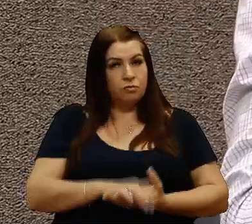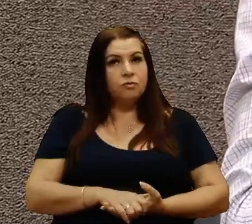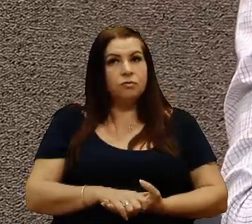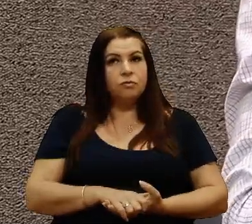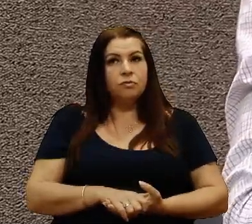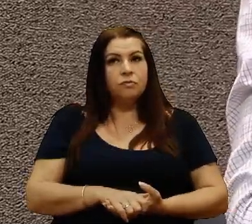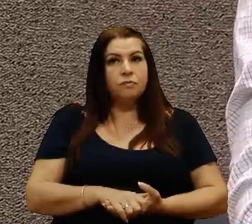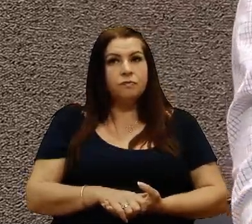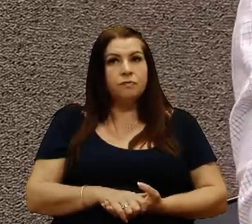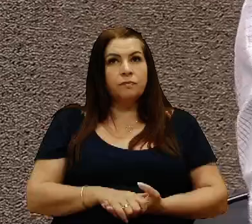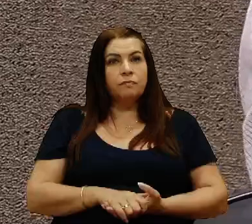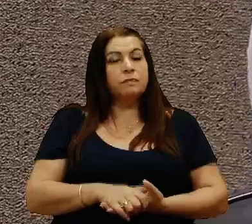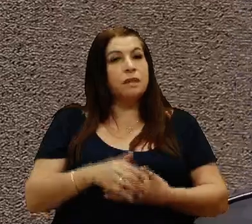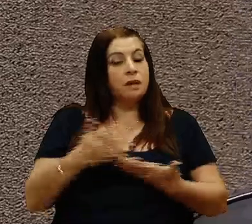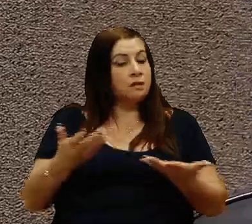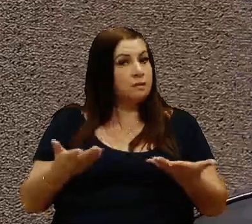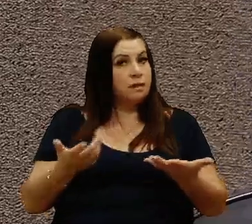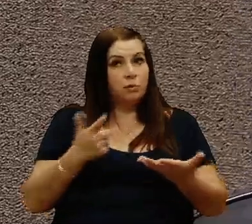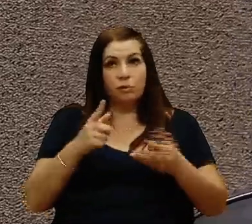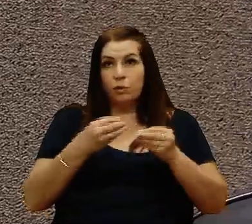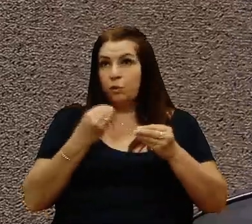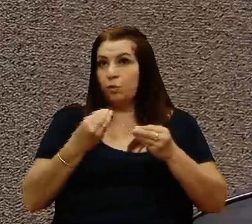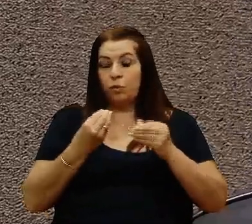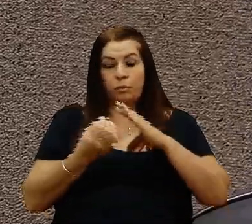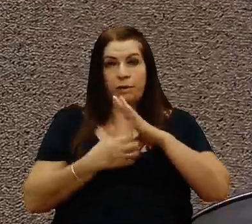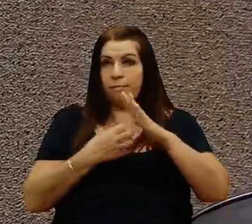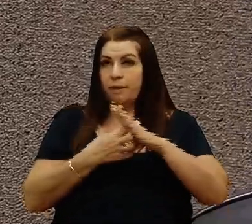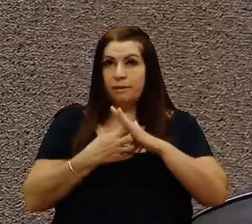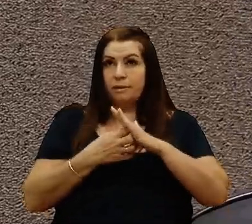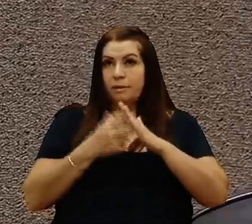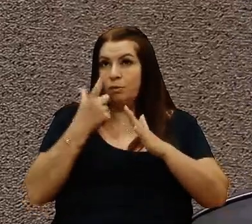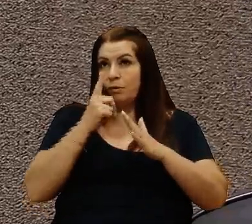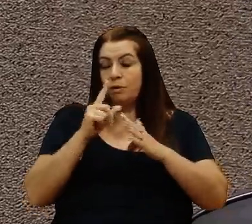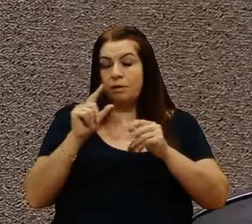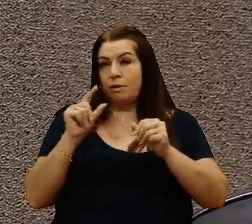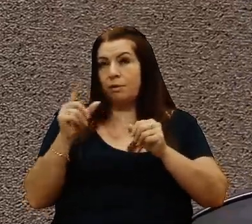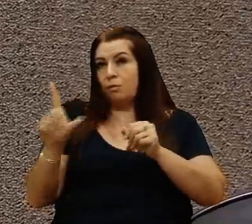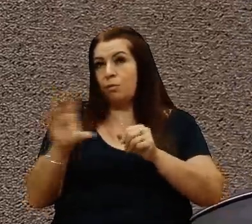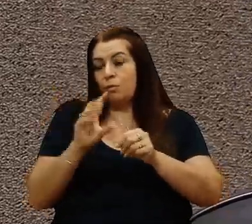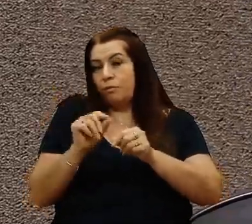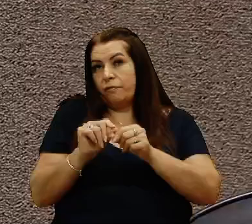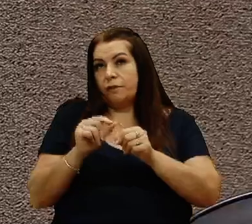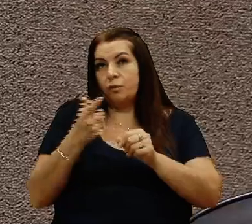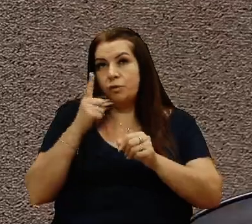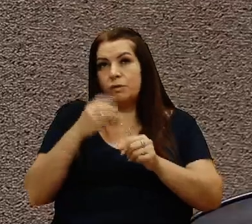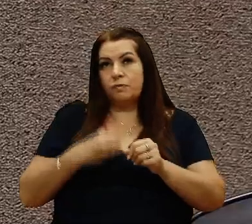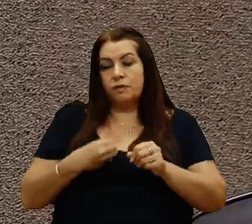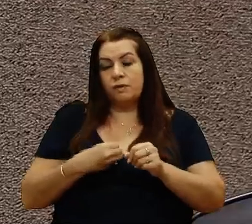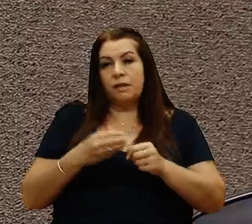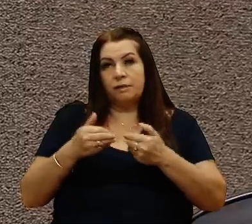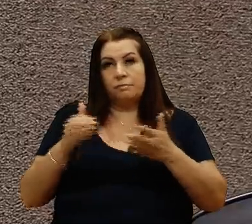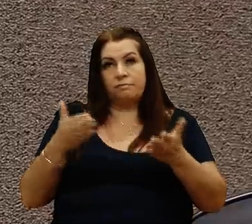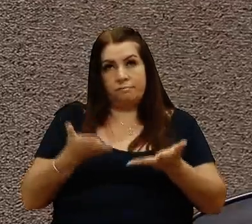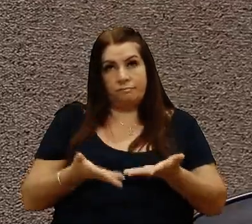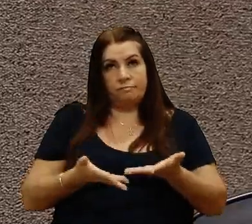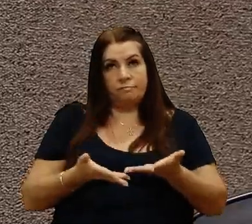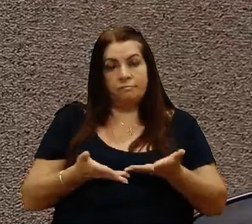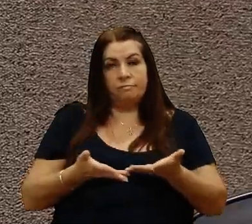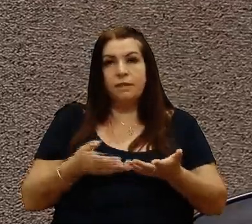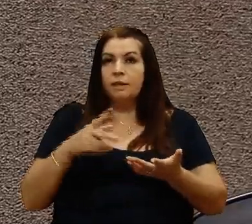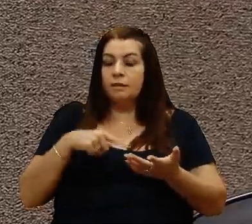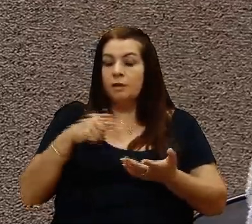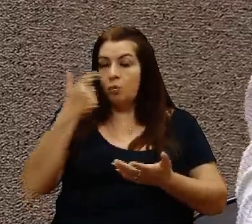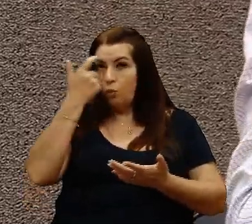E aí não tem como empresa que não recebe pelo que faz, conseguir sobreviver. Então eu acho